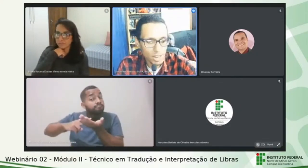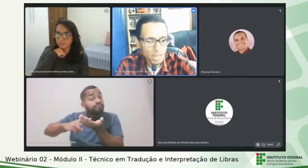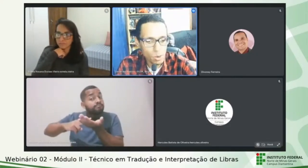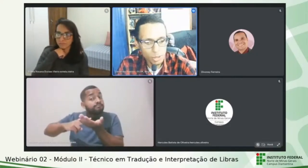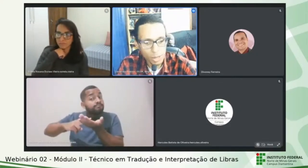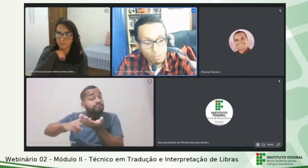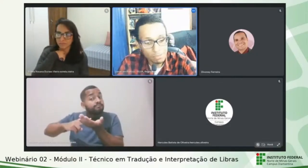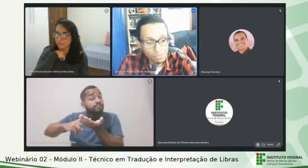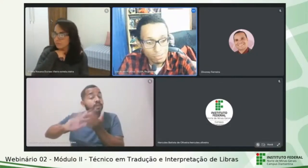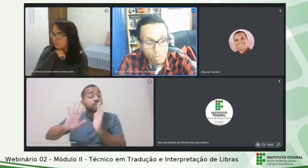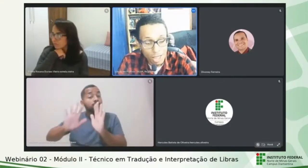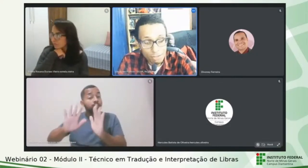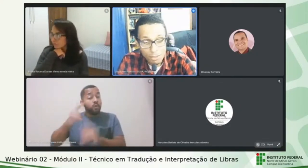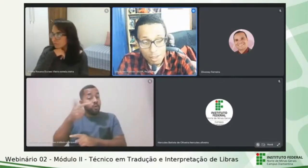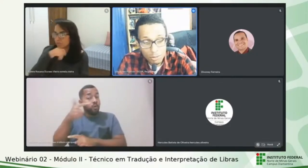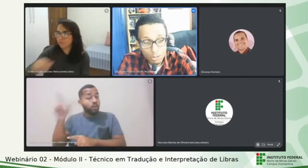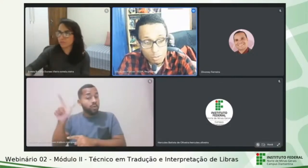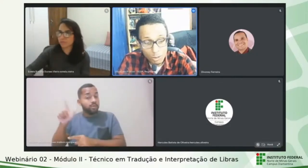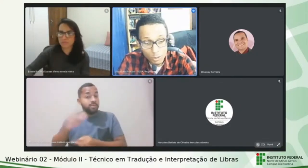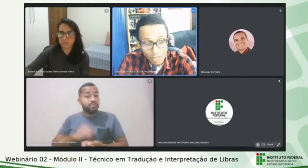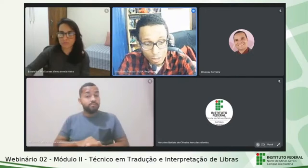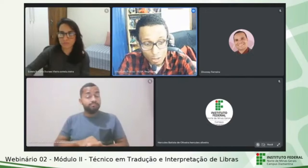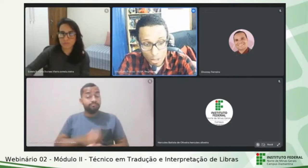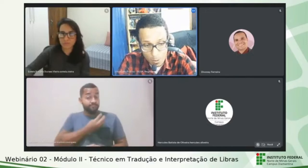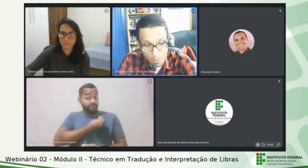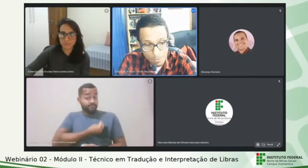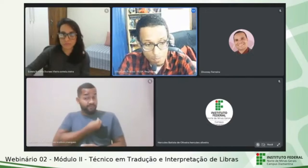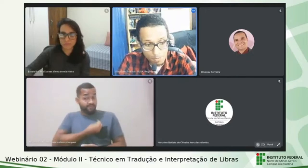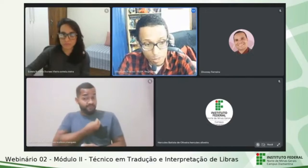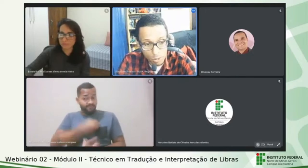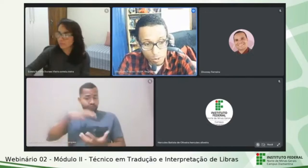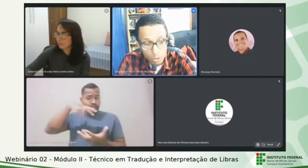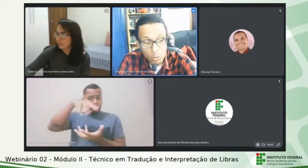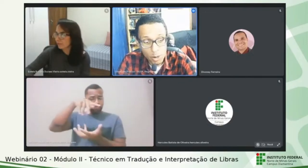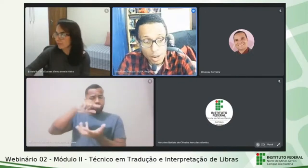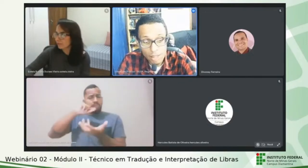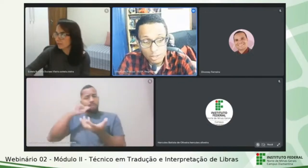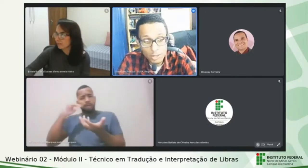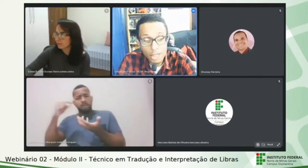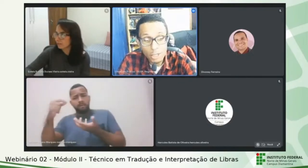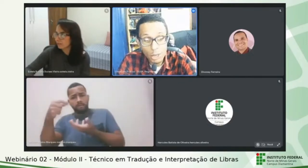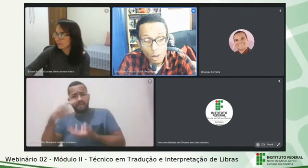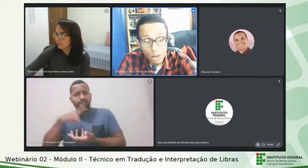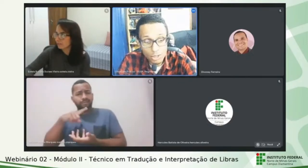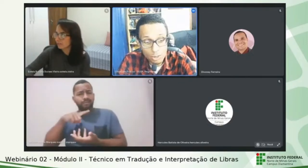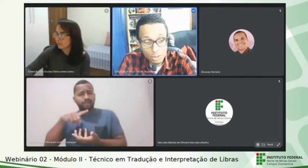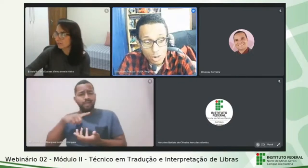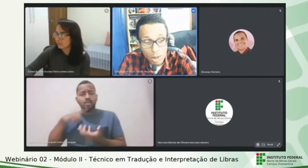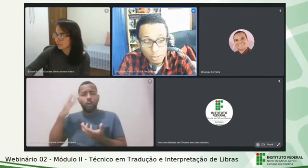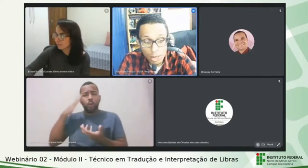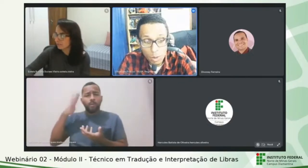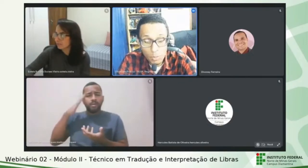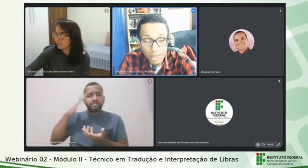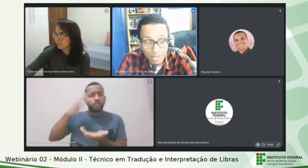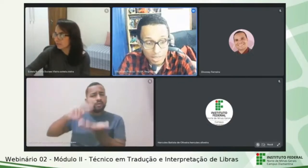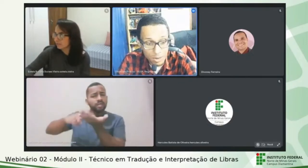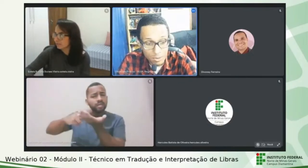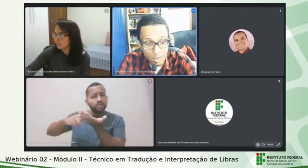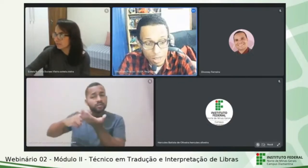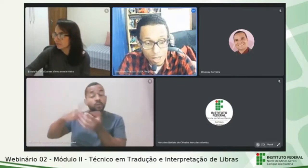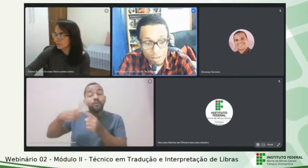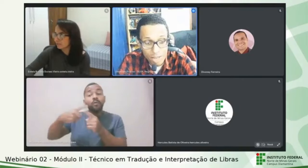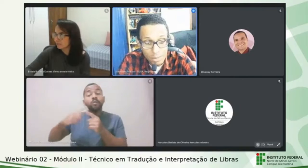Ou essa outra? Vivemos no mundo em tradução. Os progressos tecnológicos no campo da